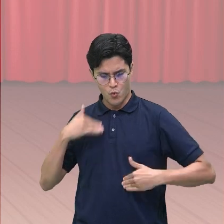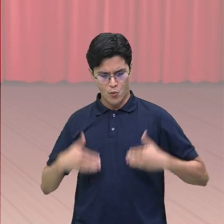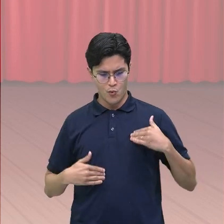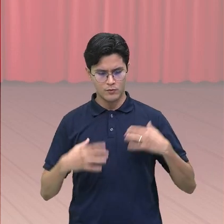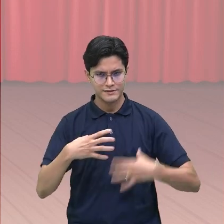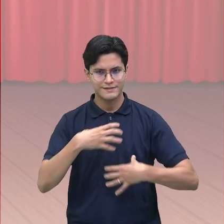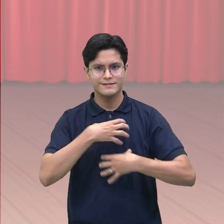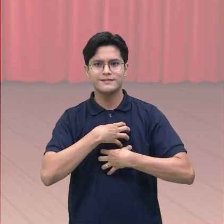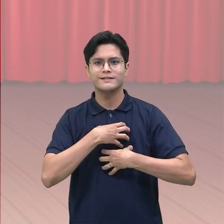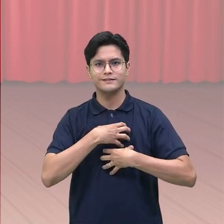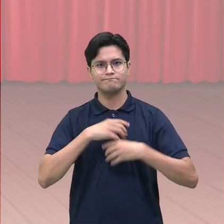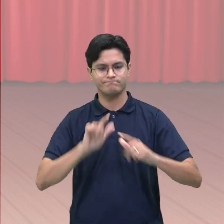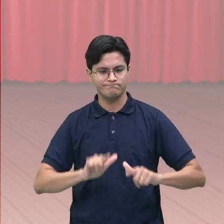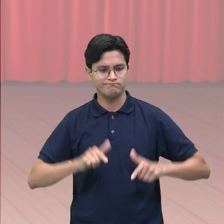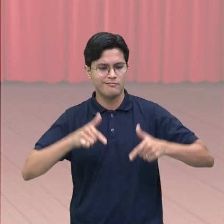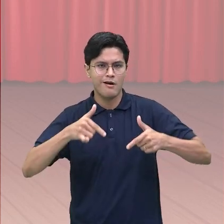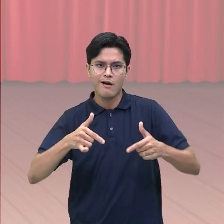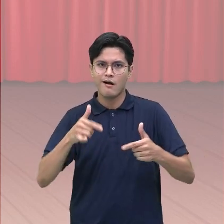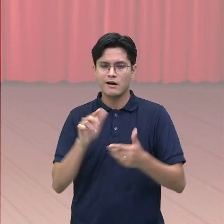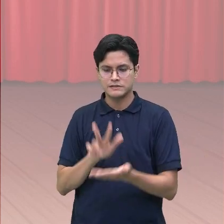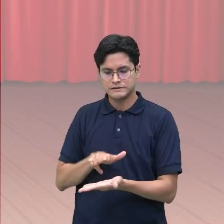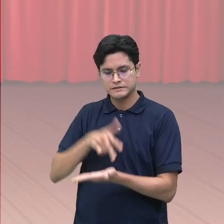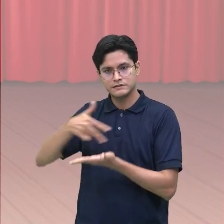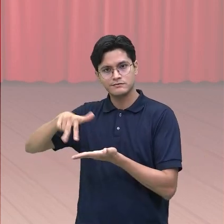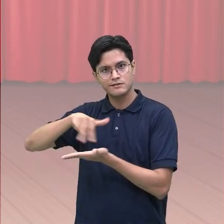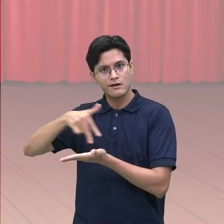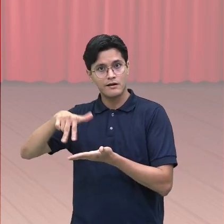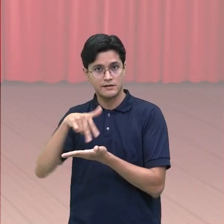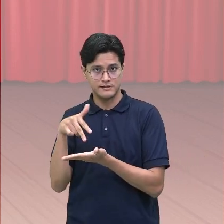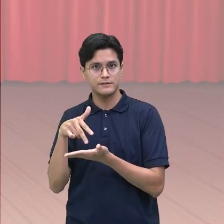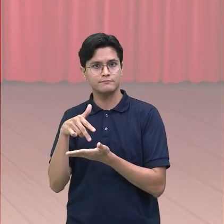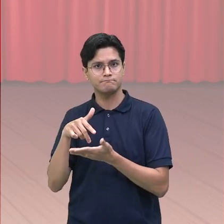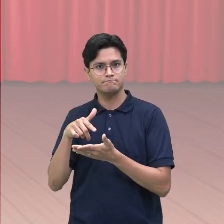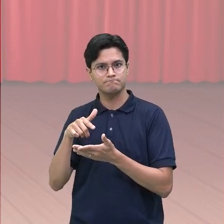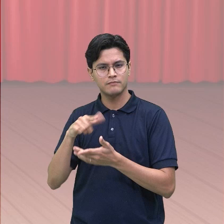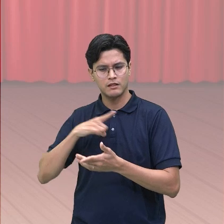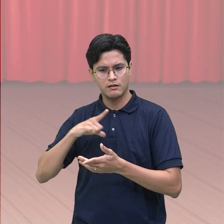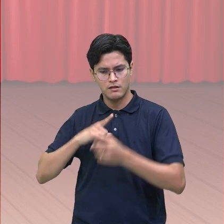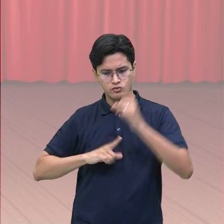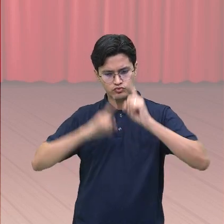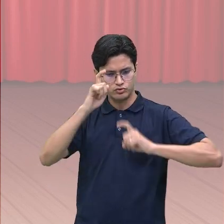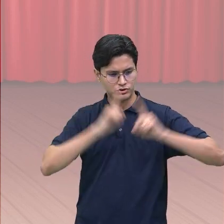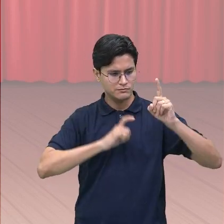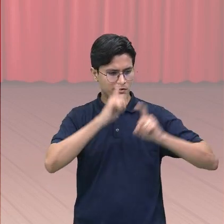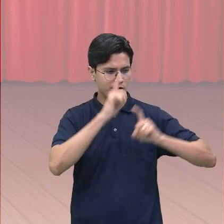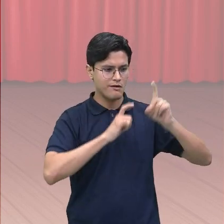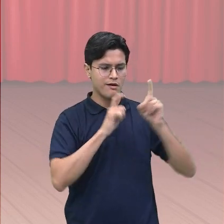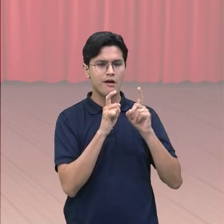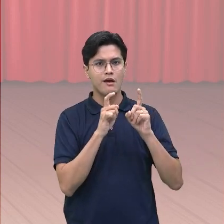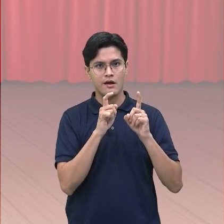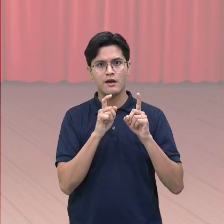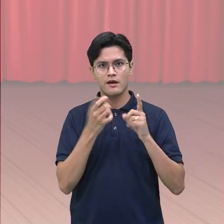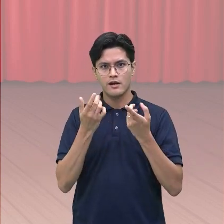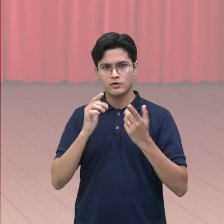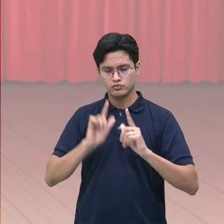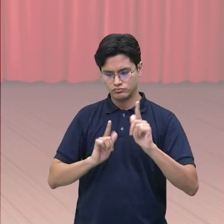dança. Cada gesto, um pensamento. Cada olhar, uma